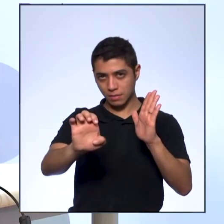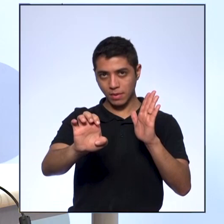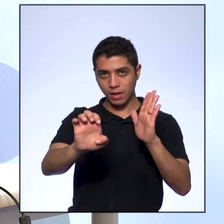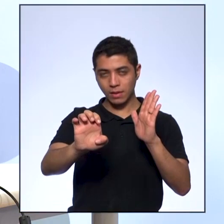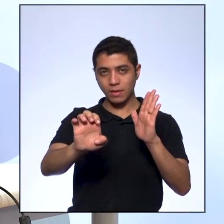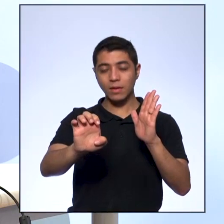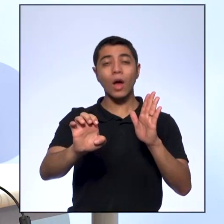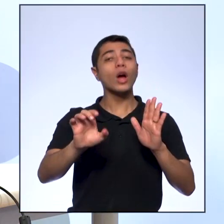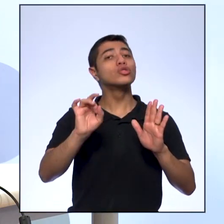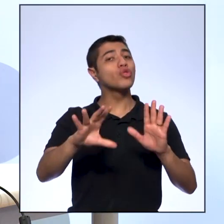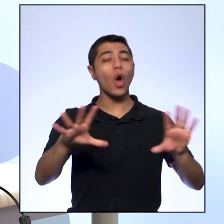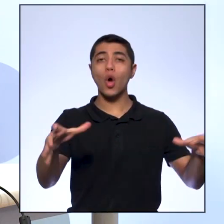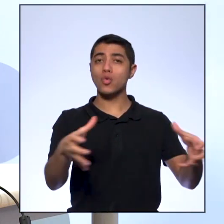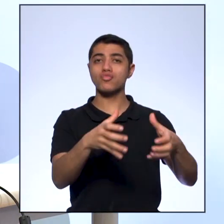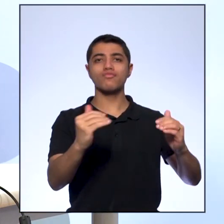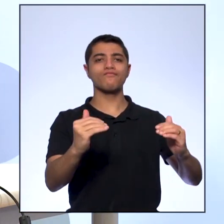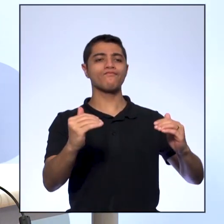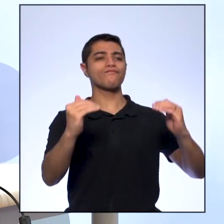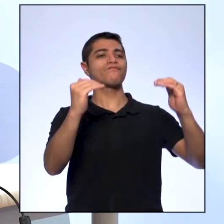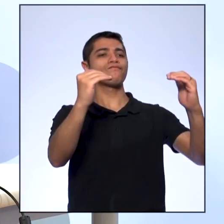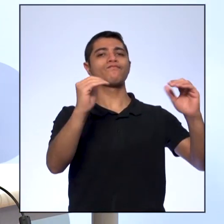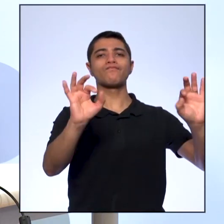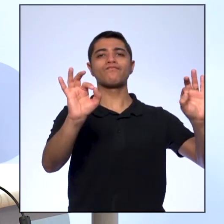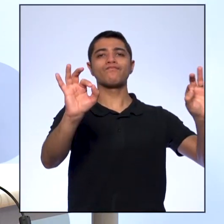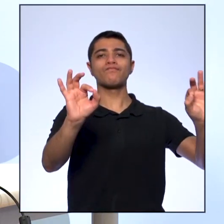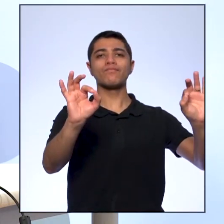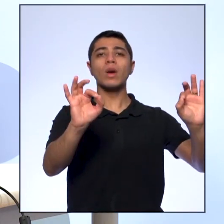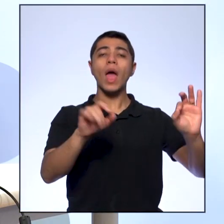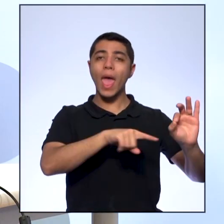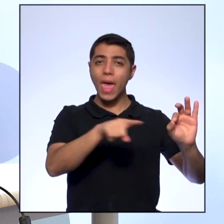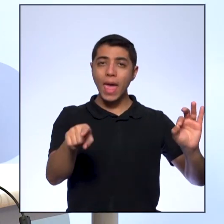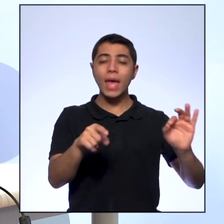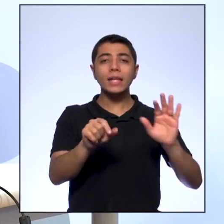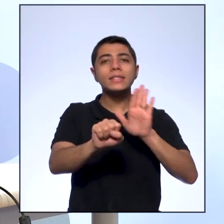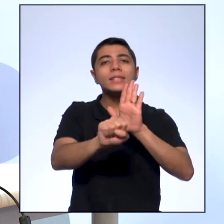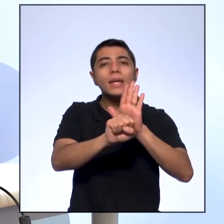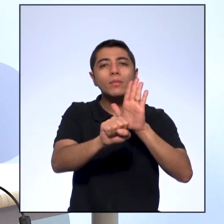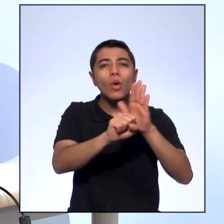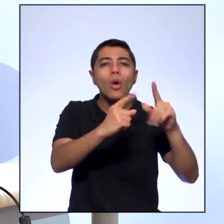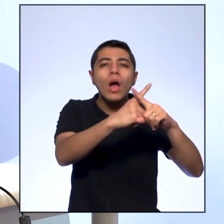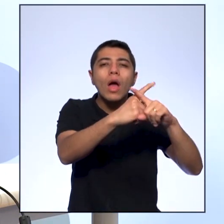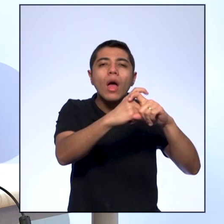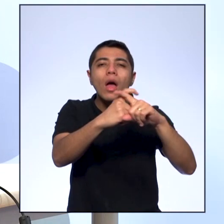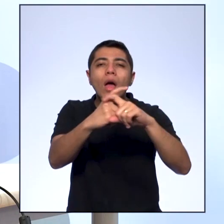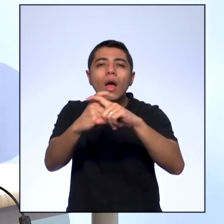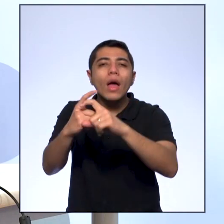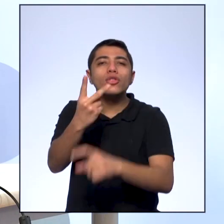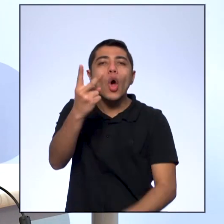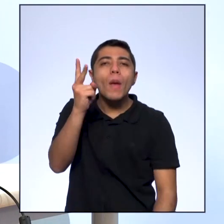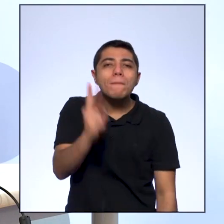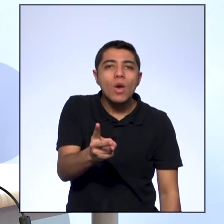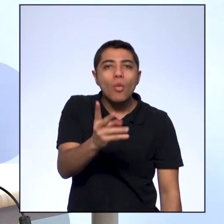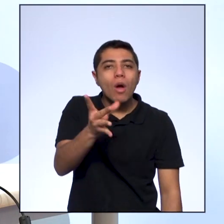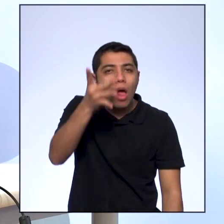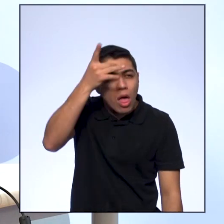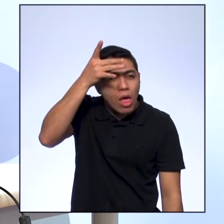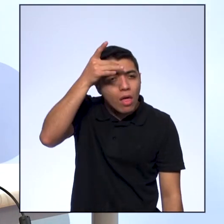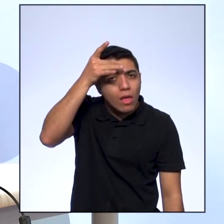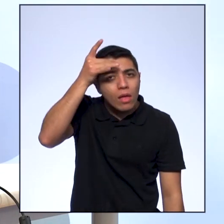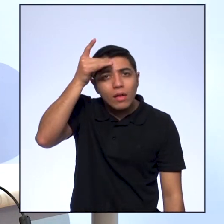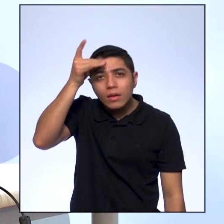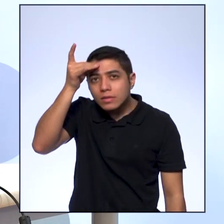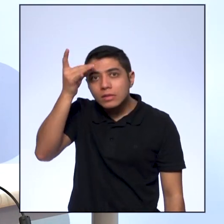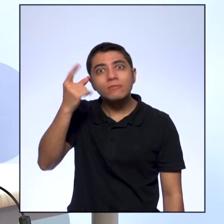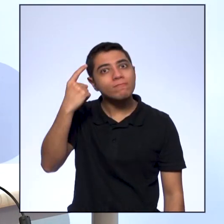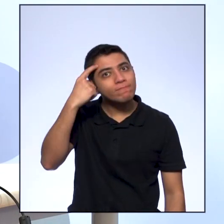um, né? E ali eles faziam os registros de quanto que entrou de trigo, quanto entrou de uva, o quanto entrou de cevada,